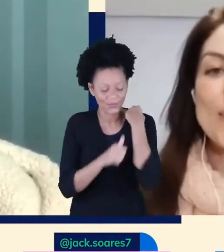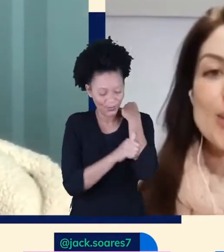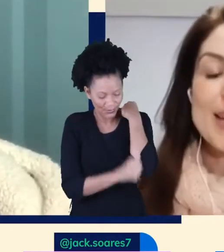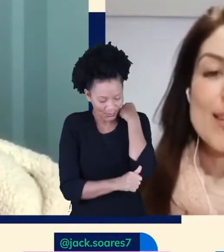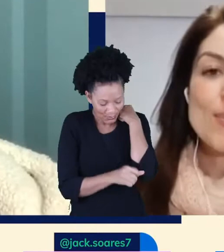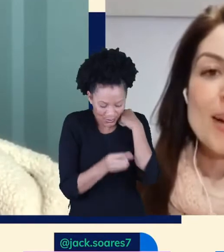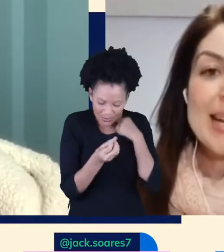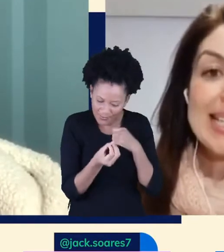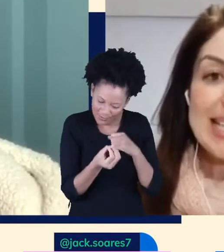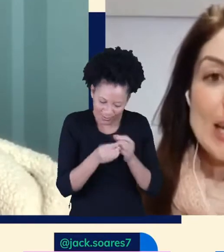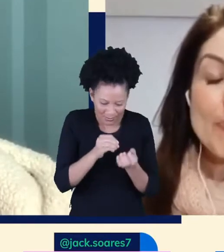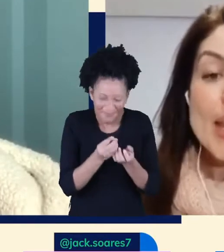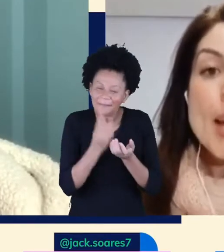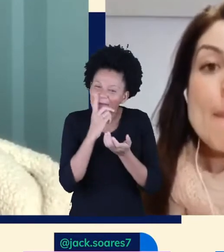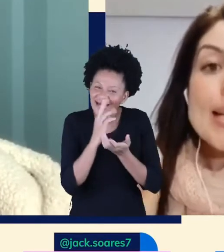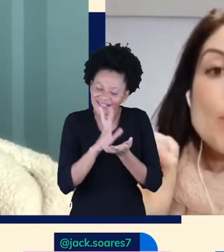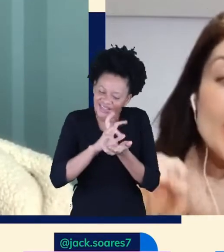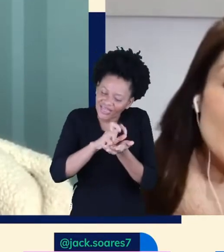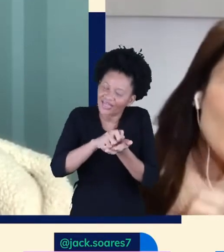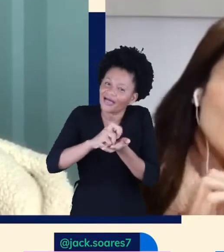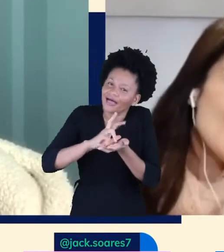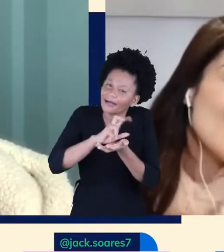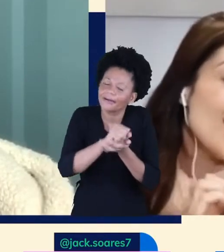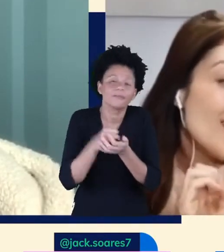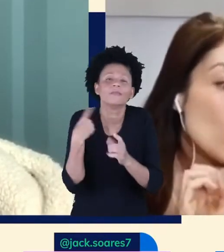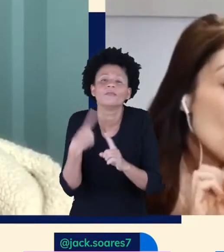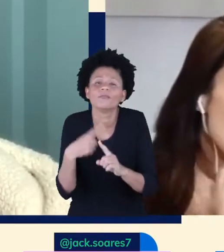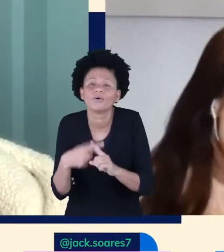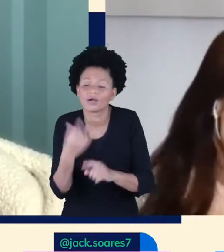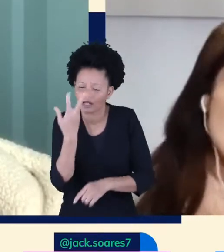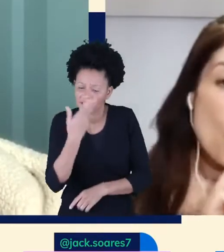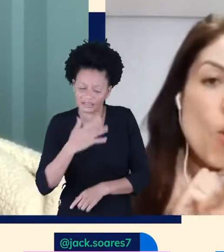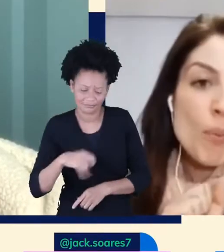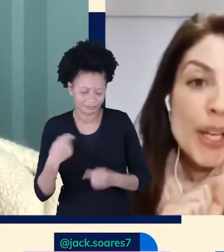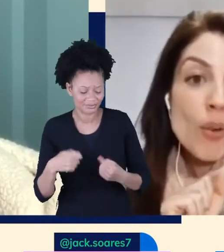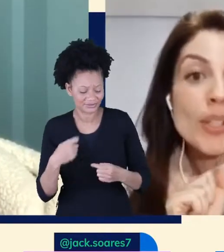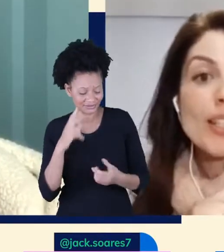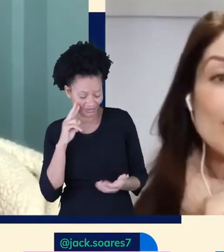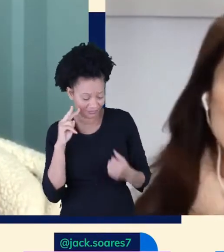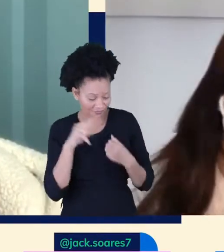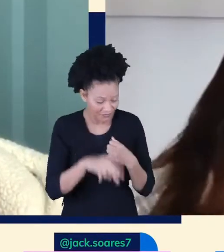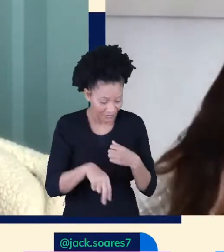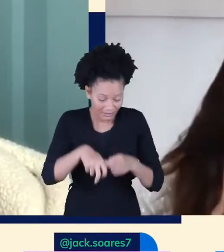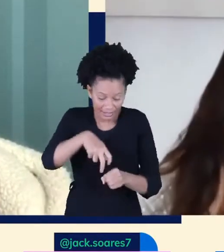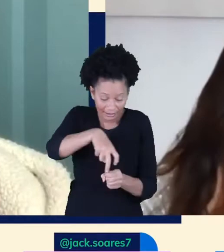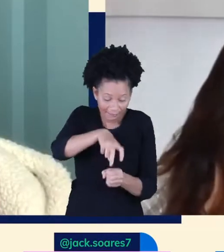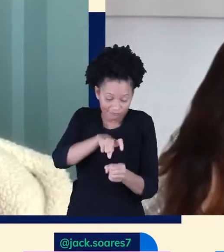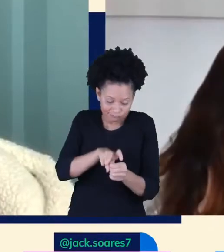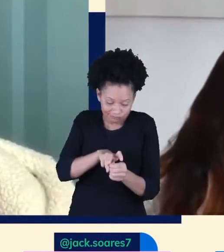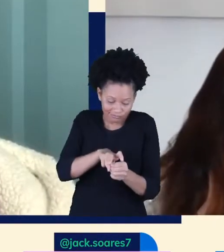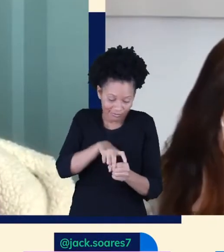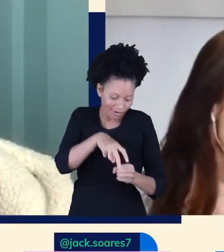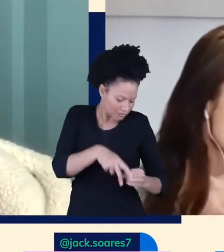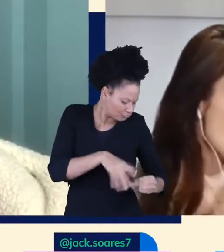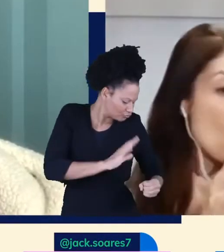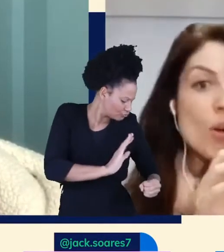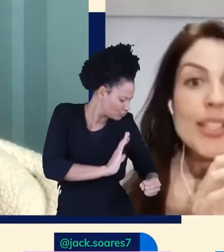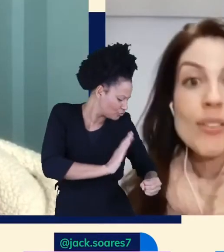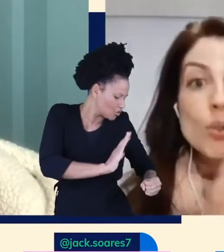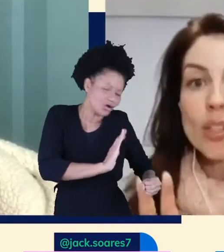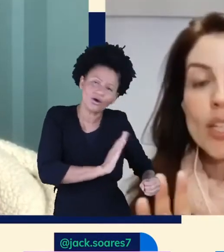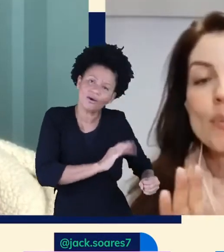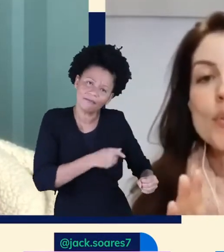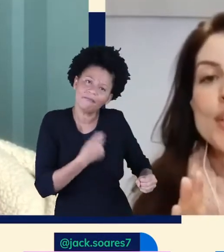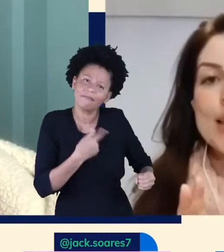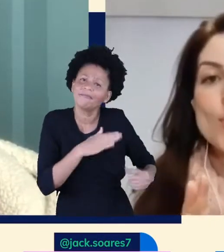legal, ele realmente parece uma massinha. Mas por que a criança ela tem que olhar para o cocô? Por que quando ela faz um piniquinho, ela tem que dar tchau para o cocô?